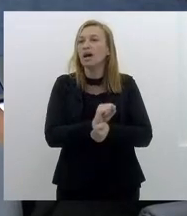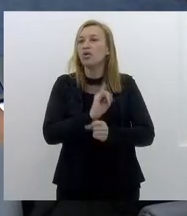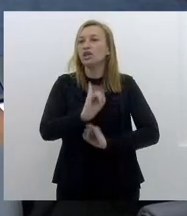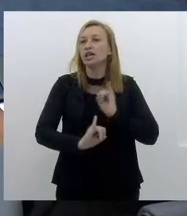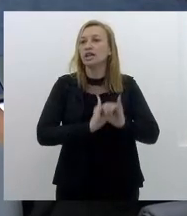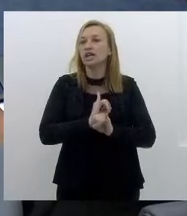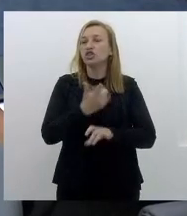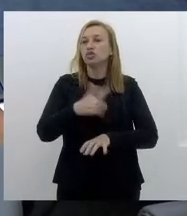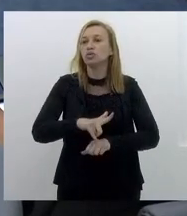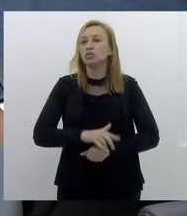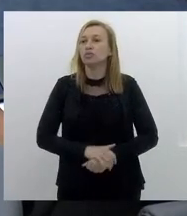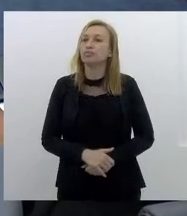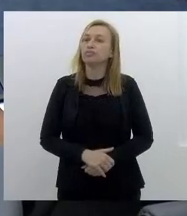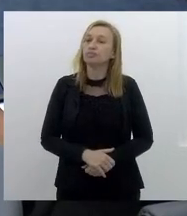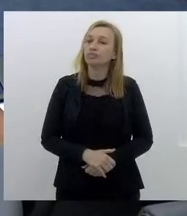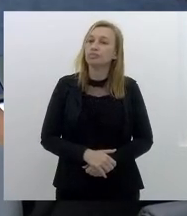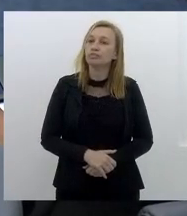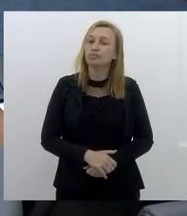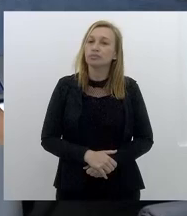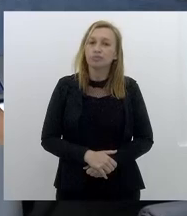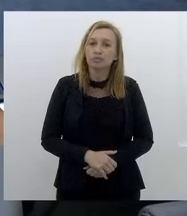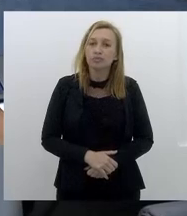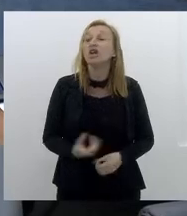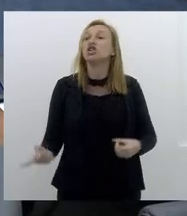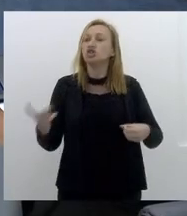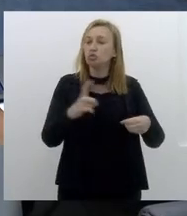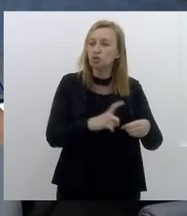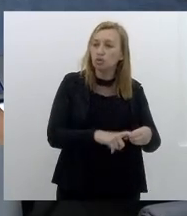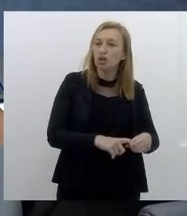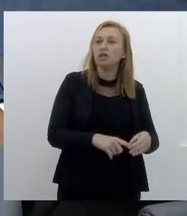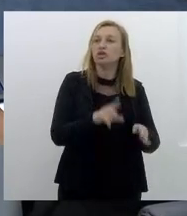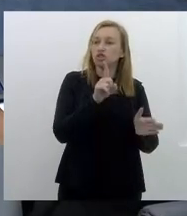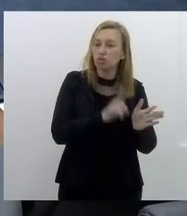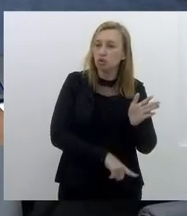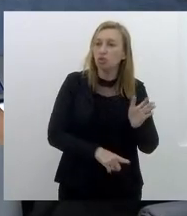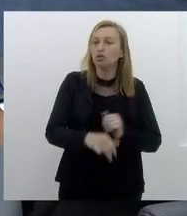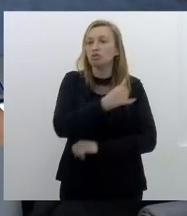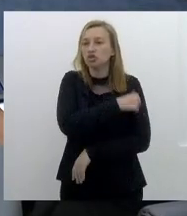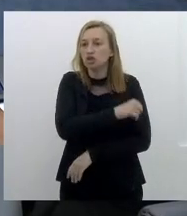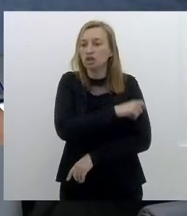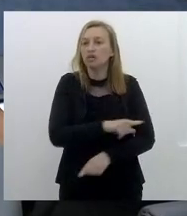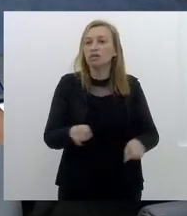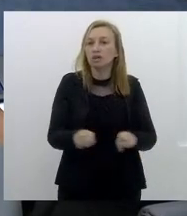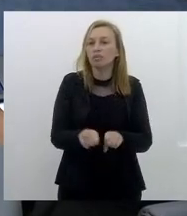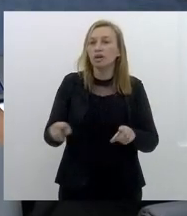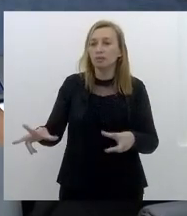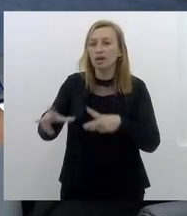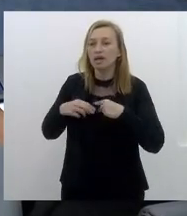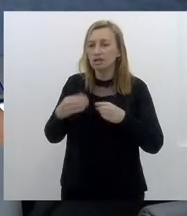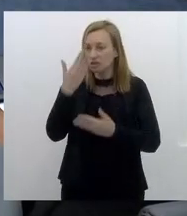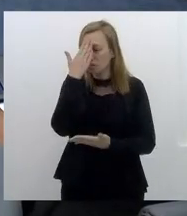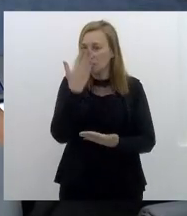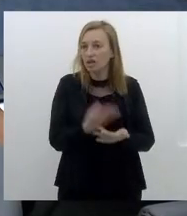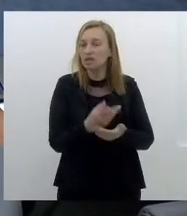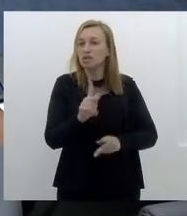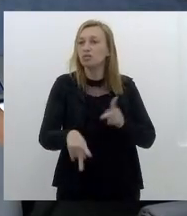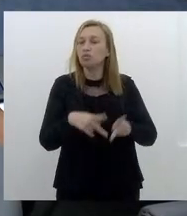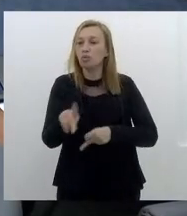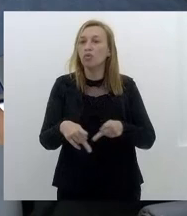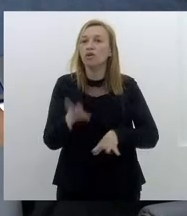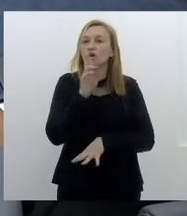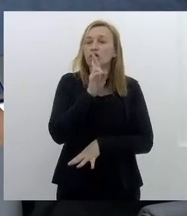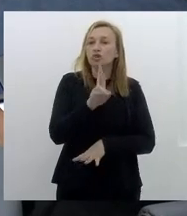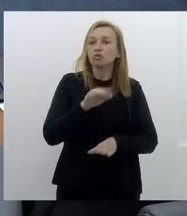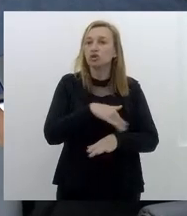lua público sem reduzir sem medicamento merecem também a consciência da população e tem correspondido